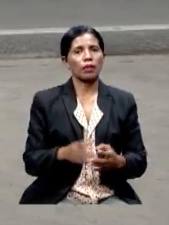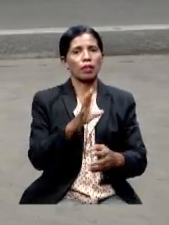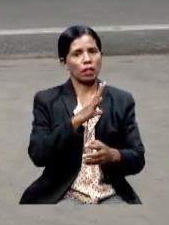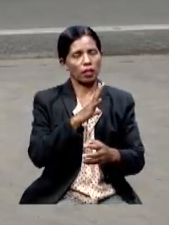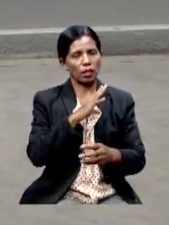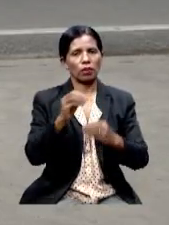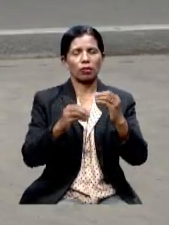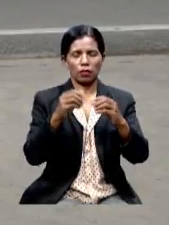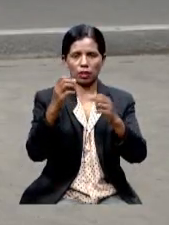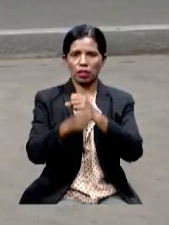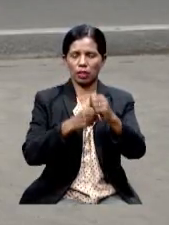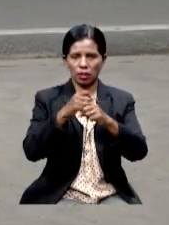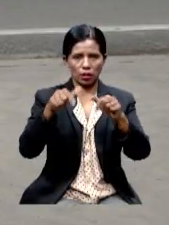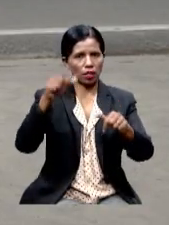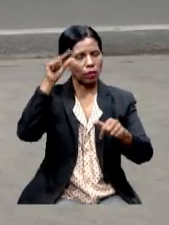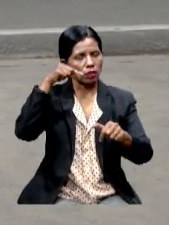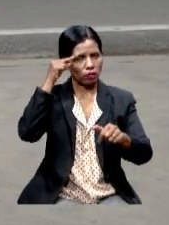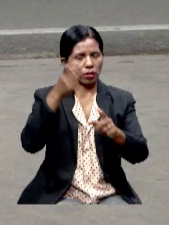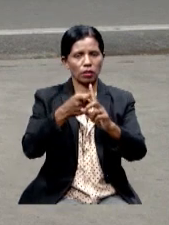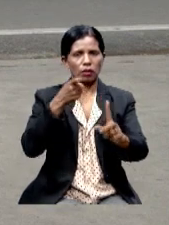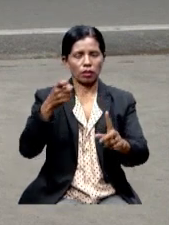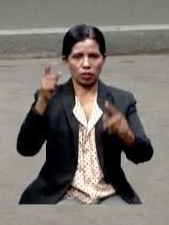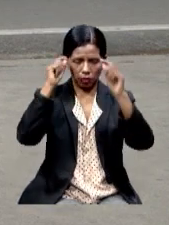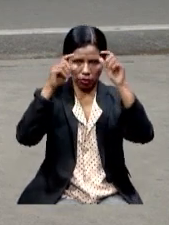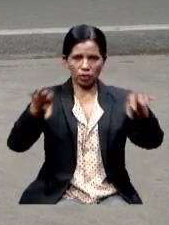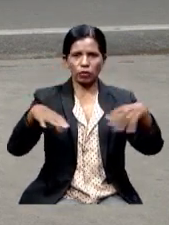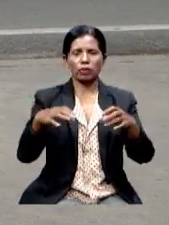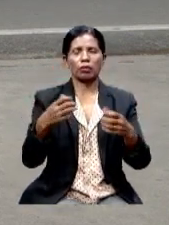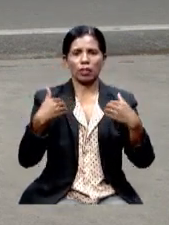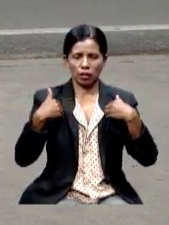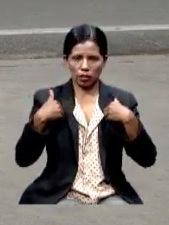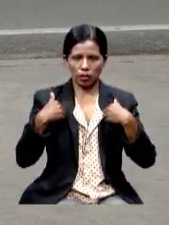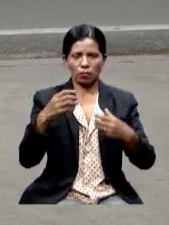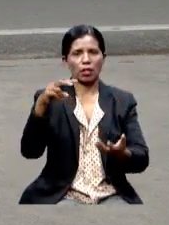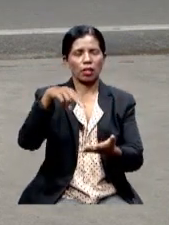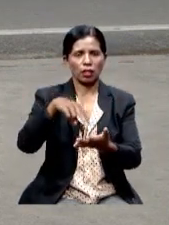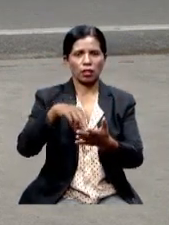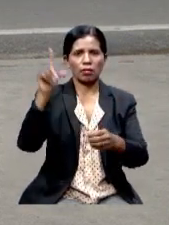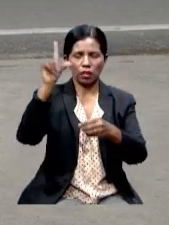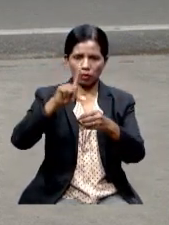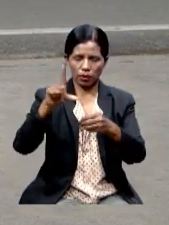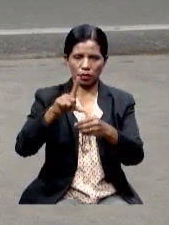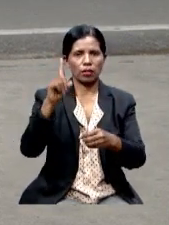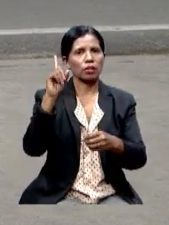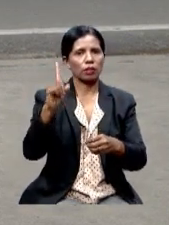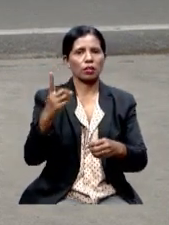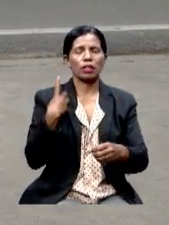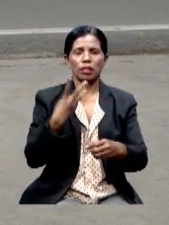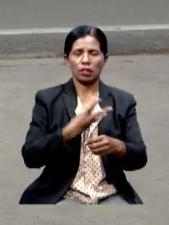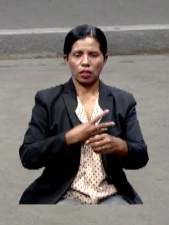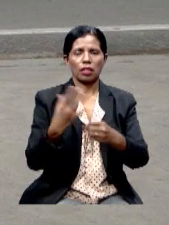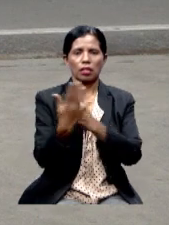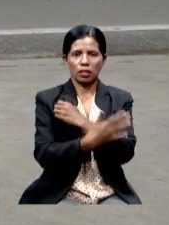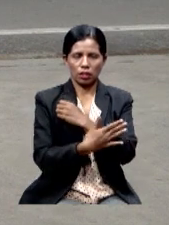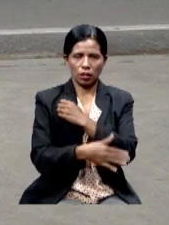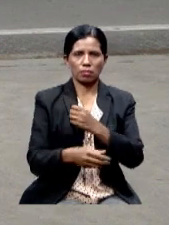já tinha o governo Timor-Leste e os esforços de BIA, ele estabelece laboratório e a itinerário onde ele